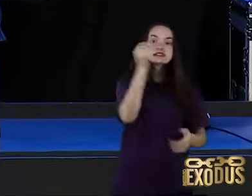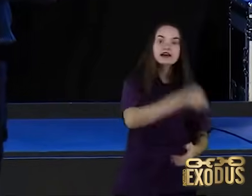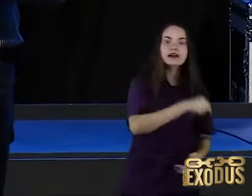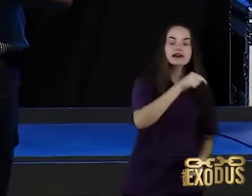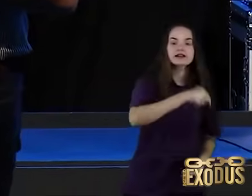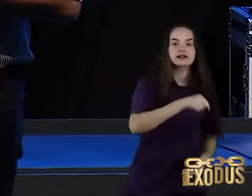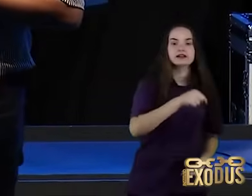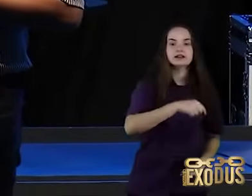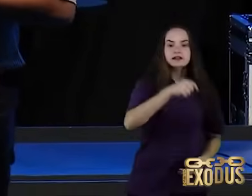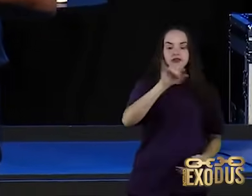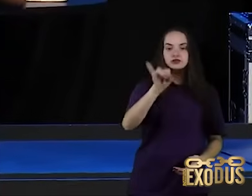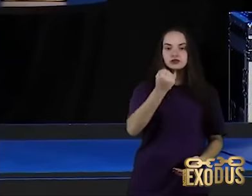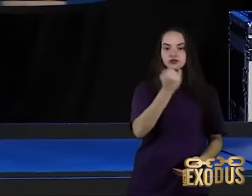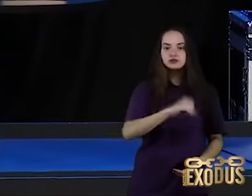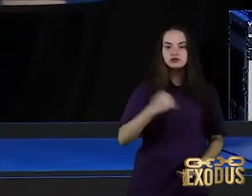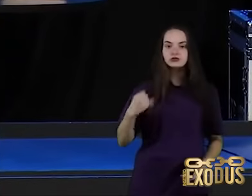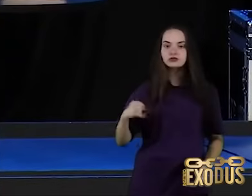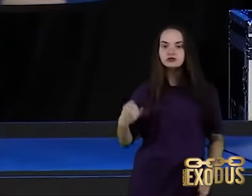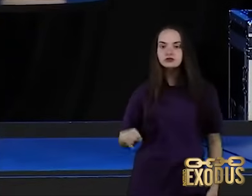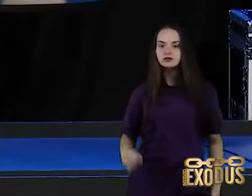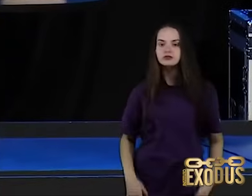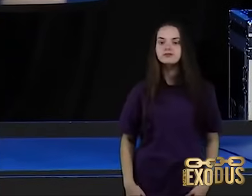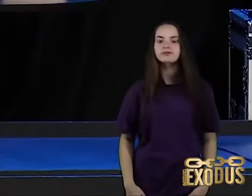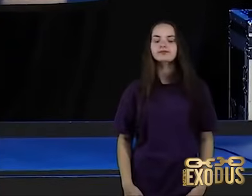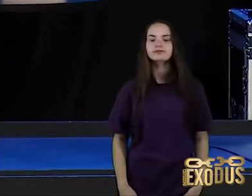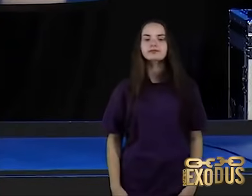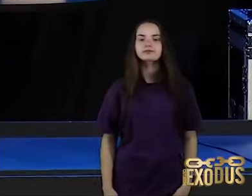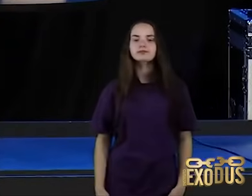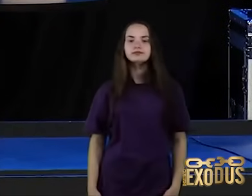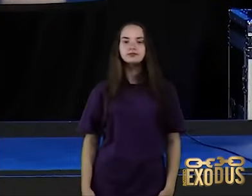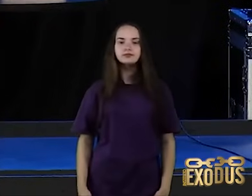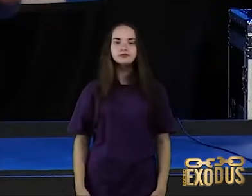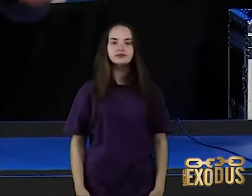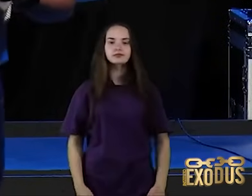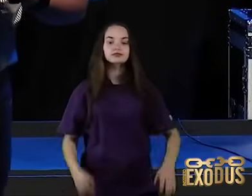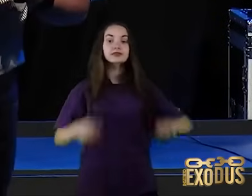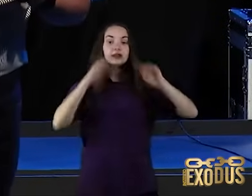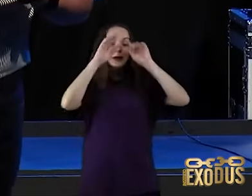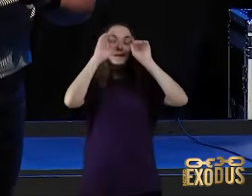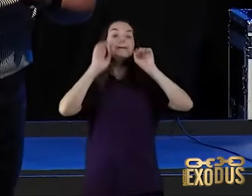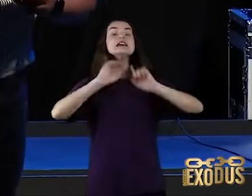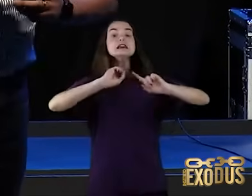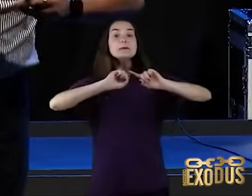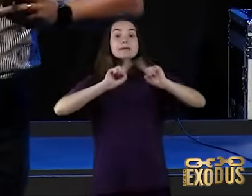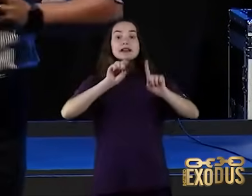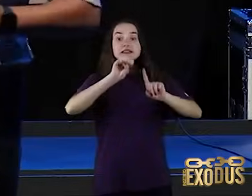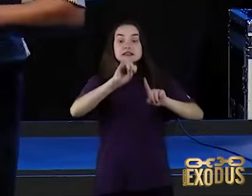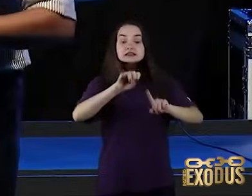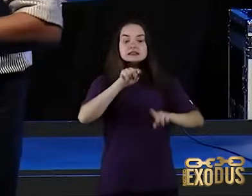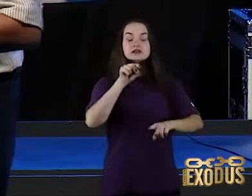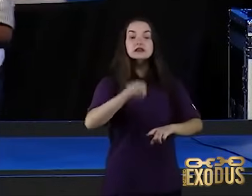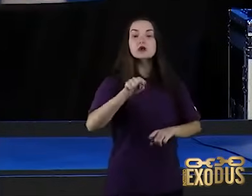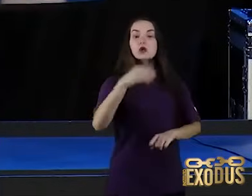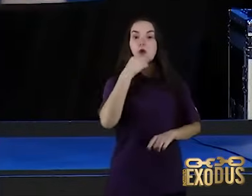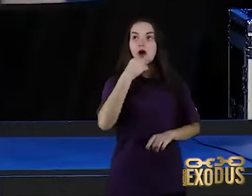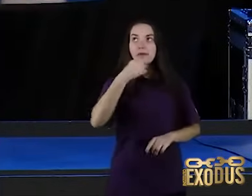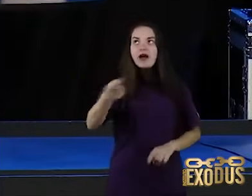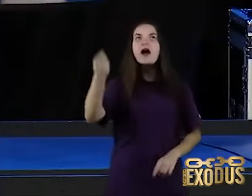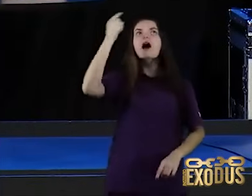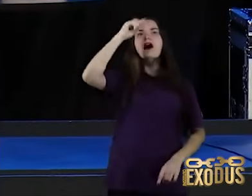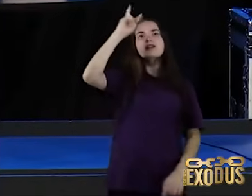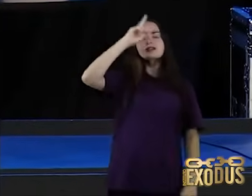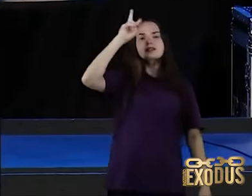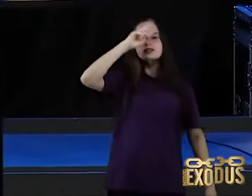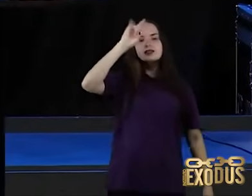de José que que José ia ser ele ia ser só o padeiro se José sai da prisão naquele